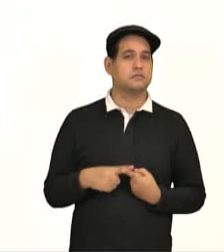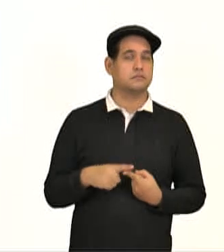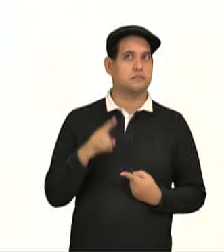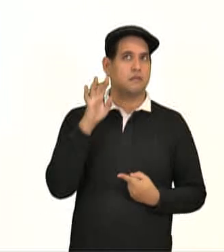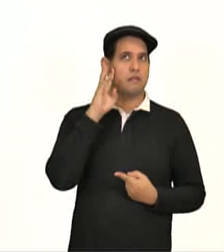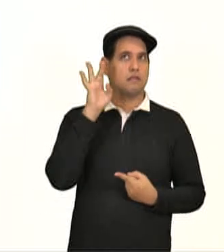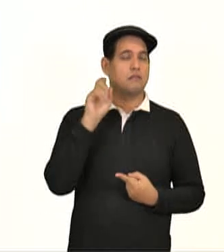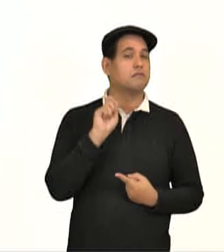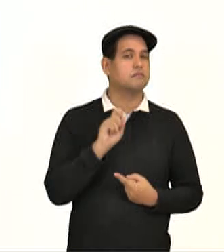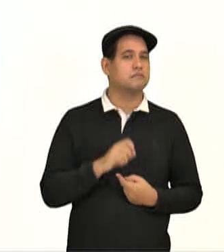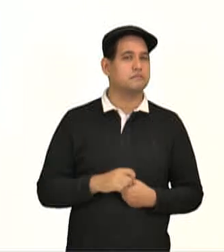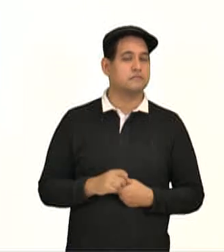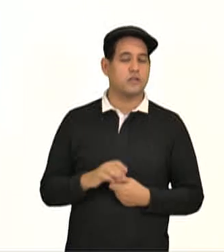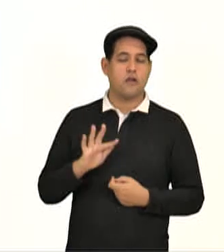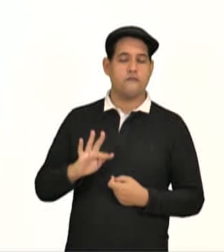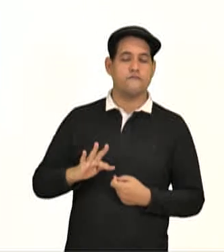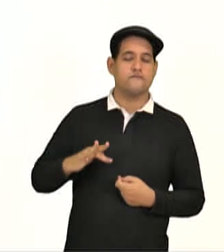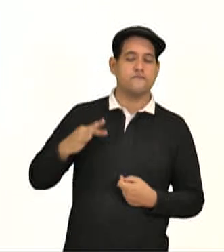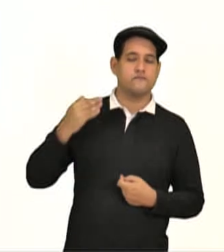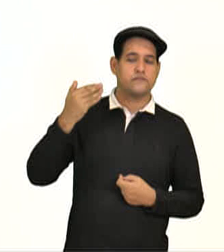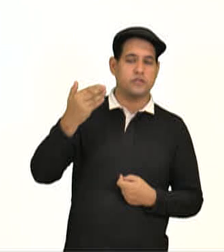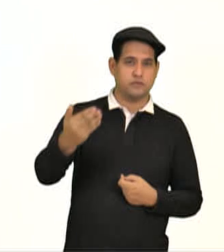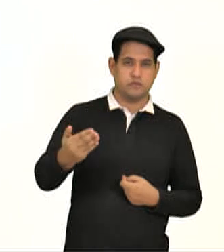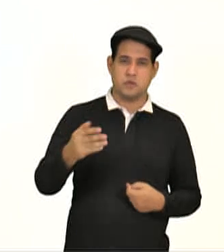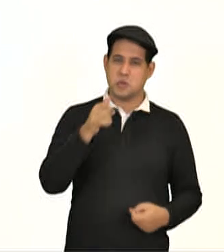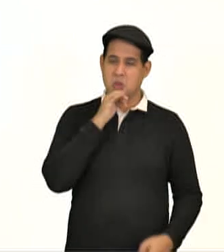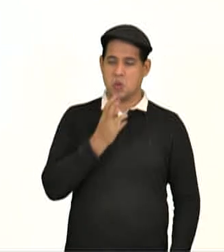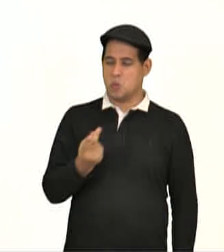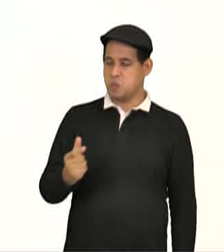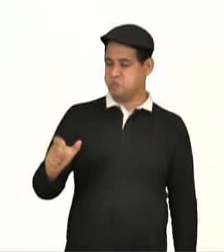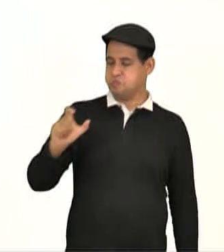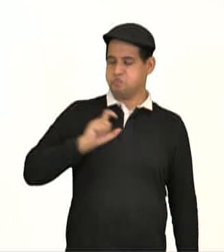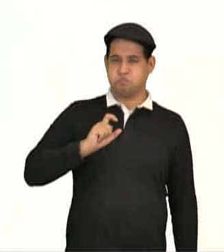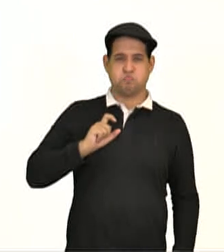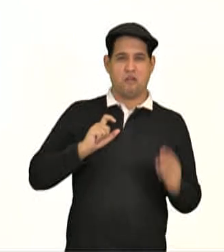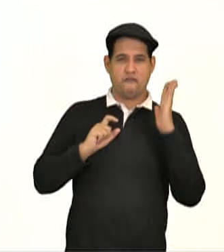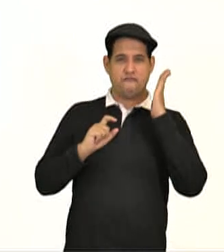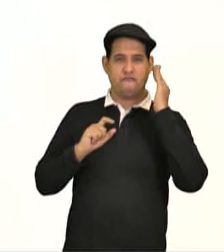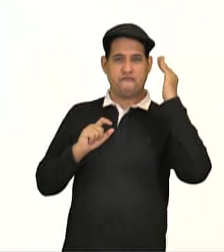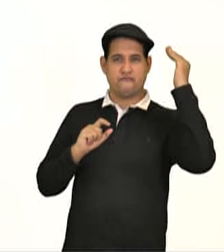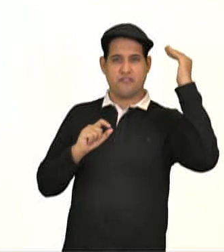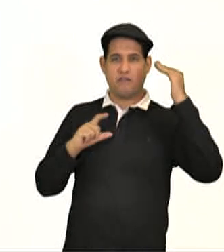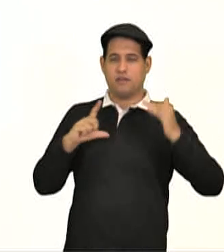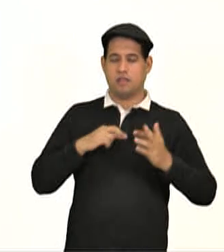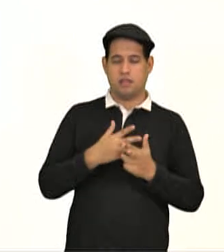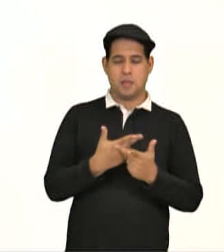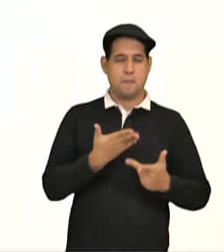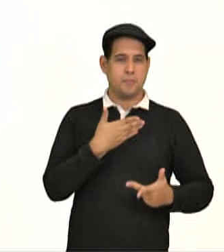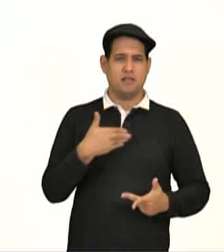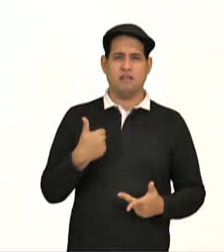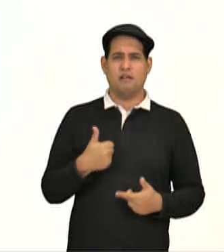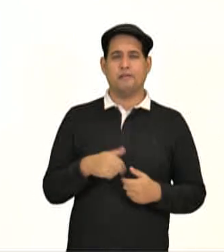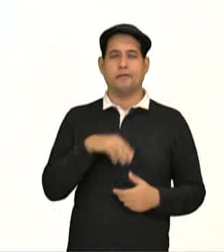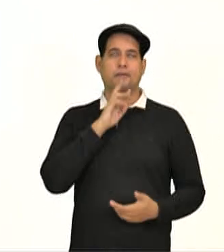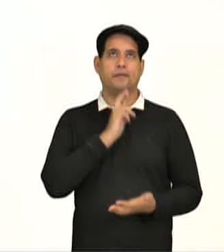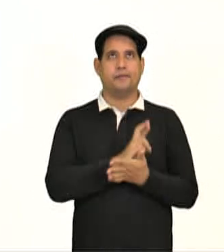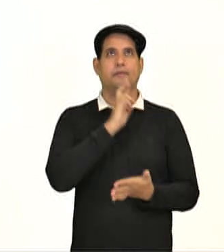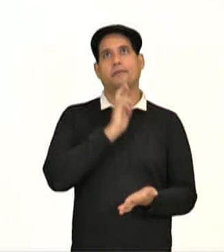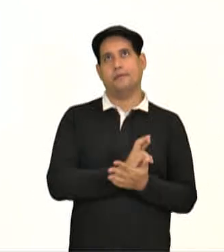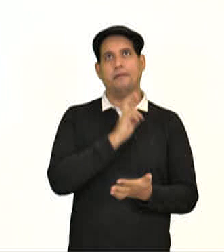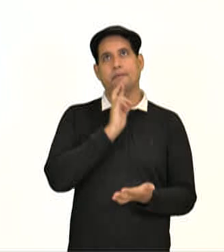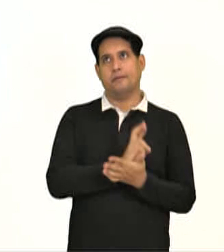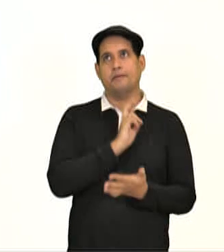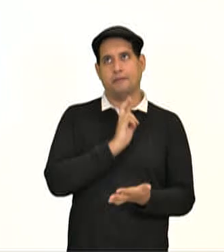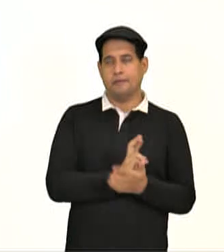imagino que, mais para frente, quando eu for rico e famoso, vou ter coisas melhores para fazer do que ficar respondendo a